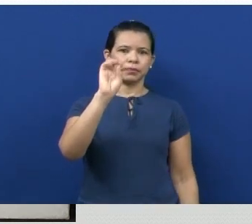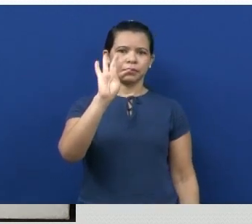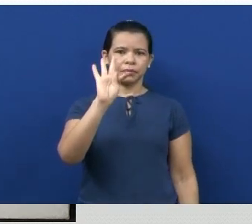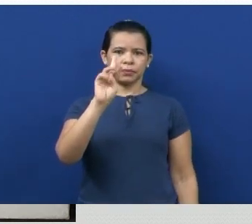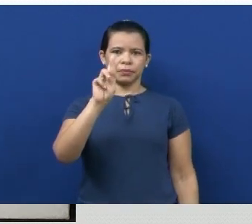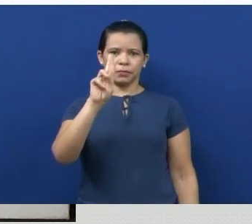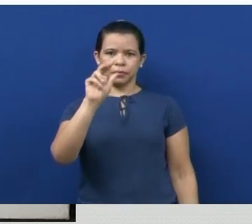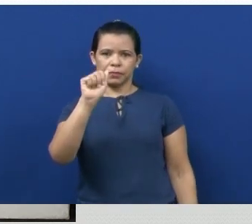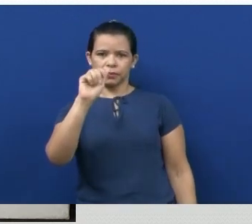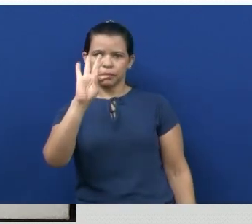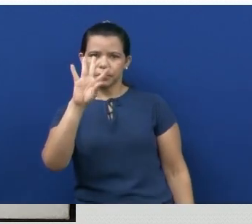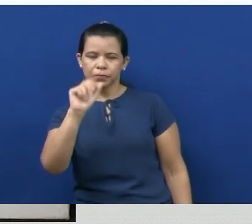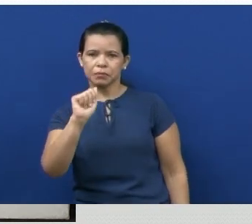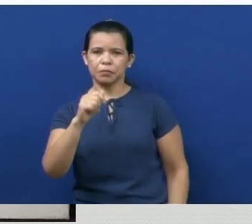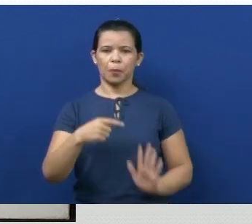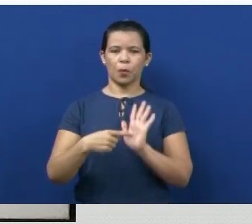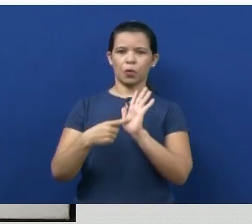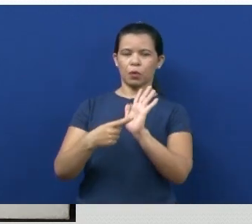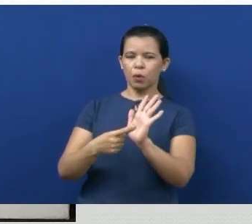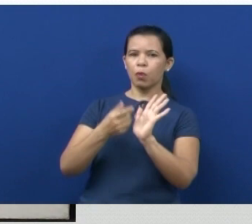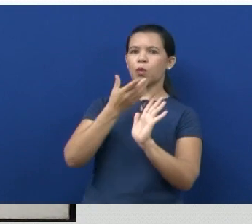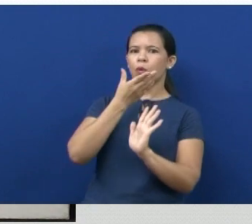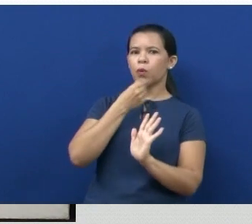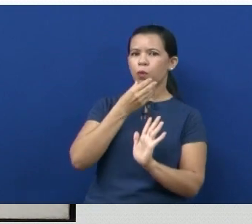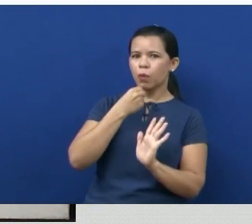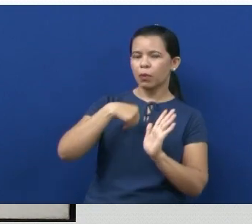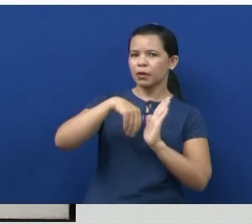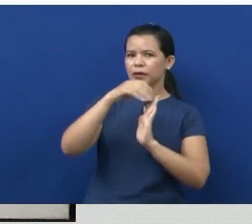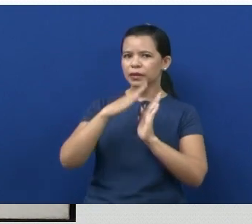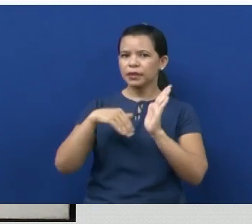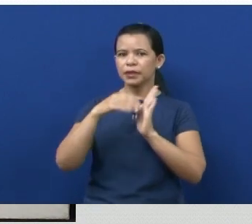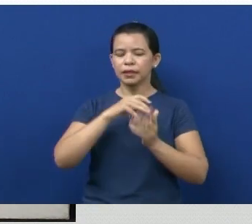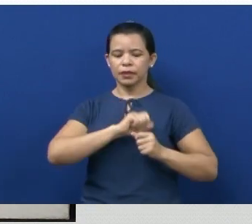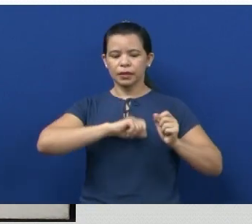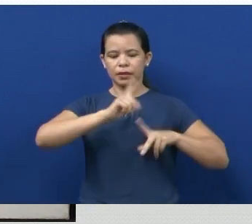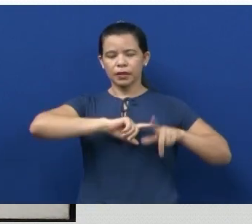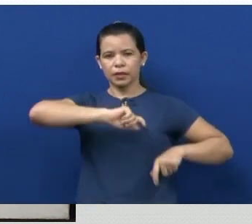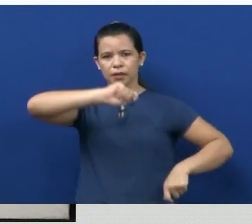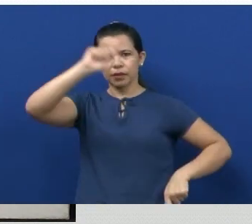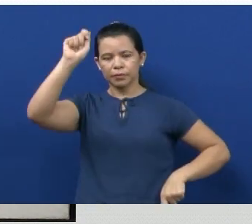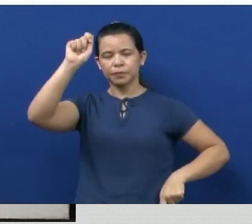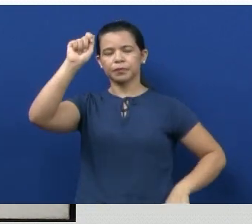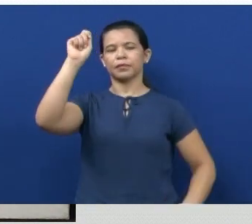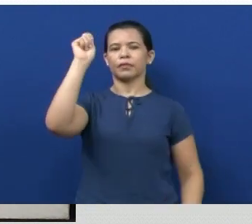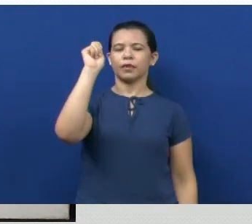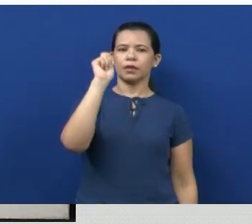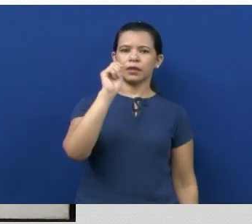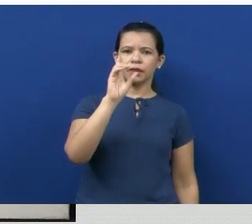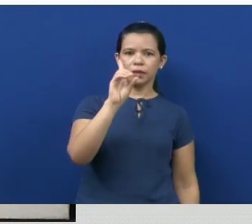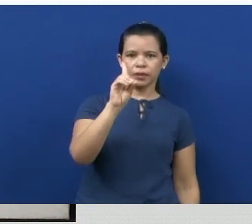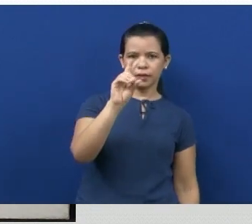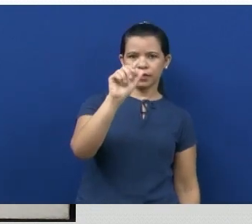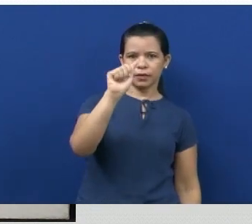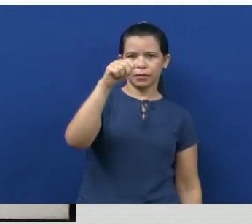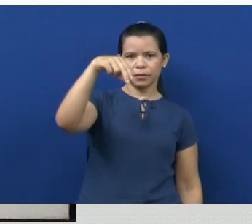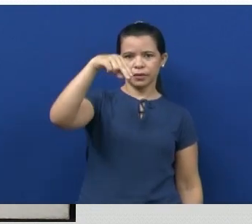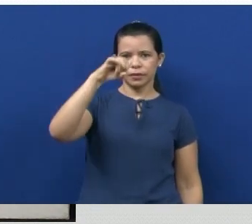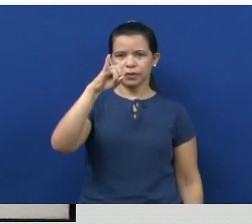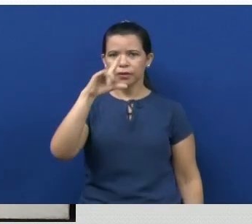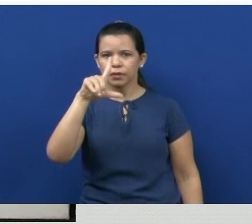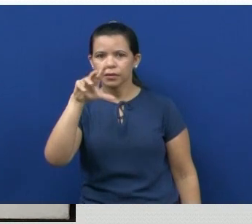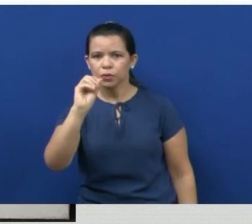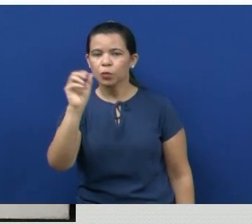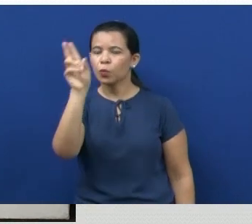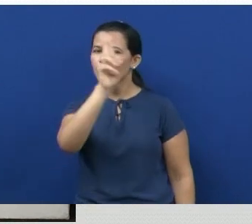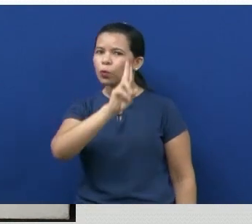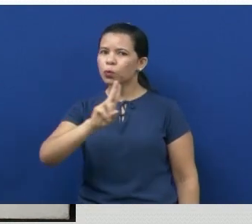sobre o artista acreano Danilo Desacre, que faz uso das cores e das linhas nessas 3 obras